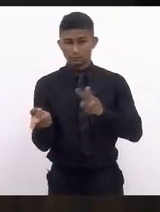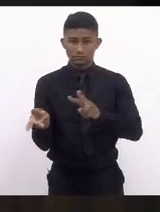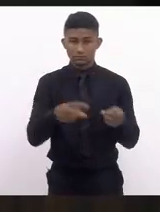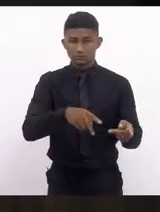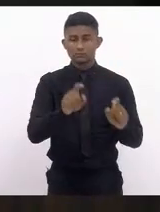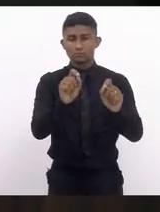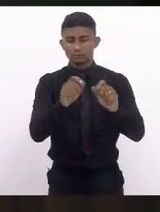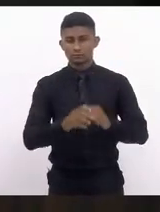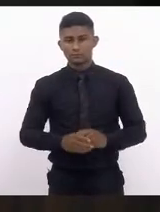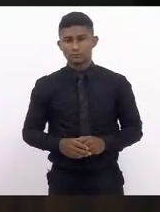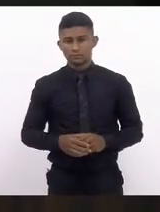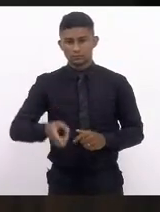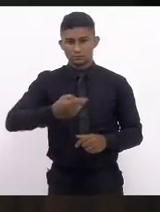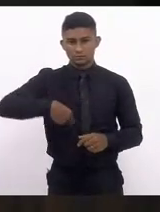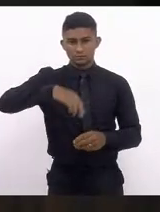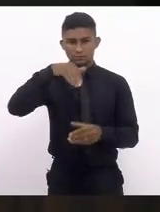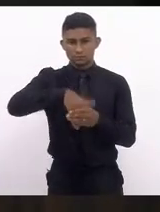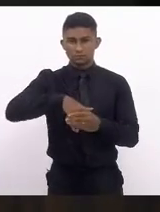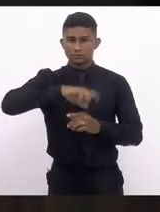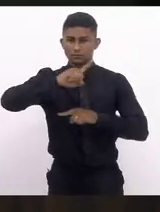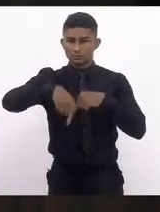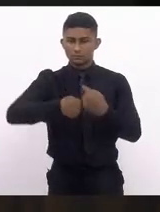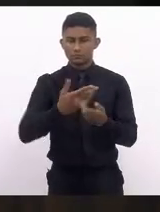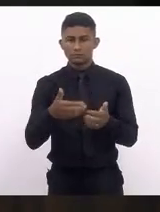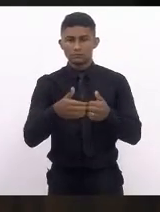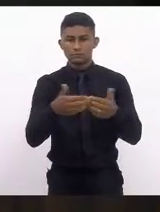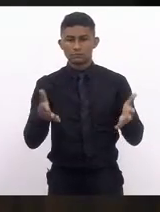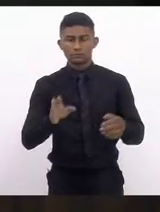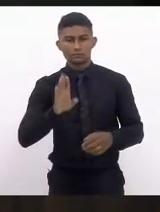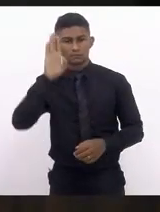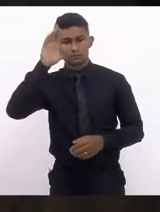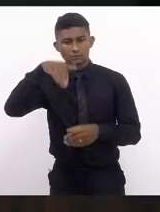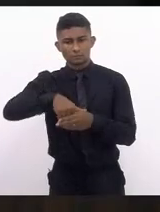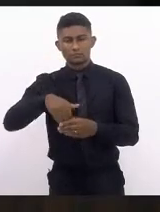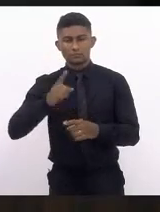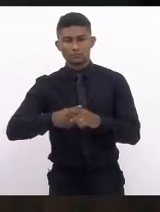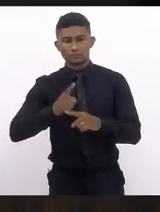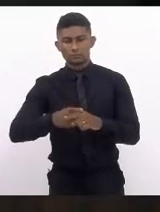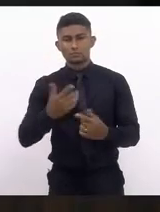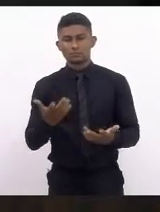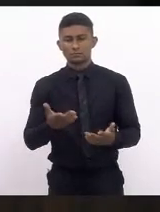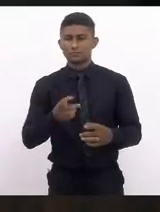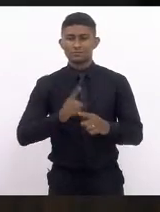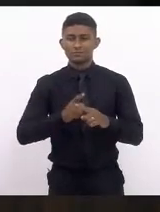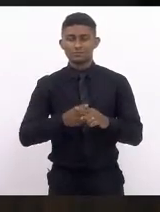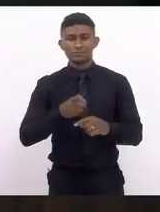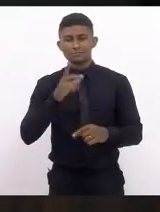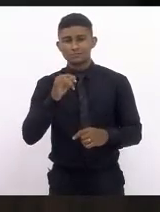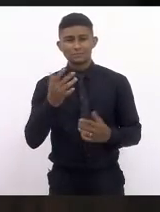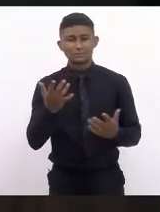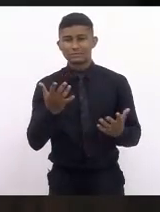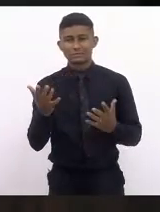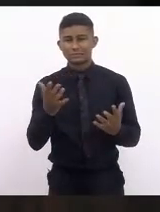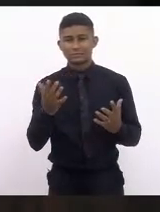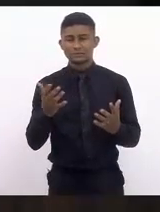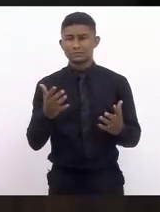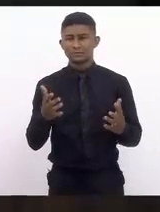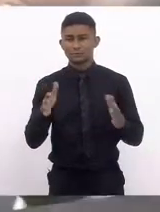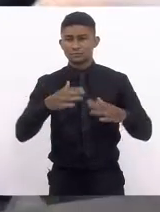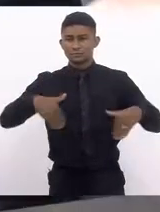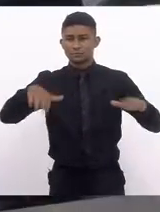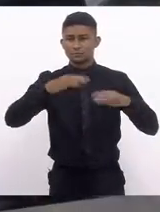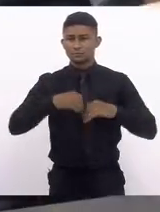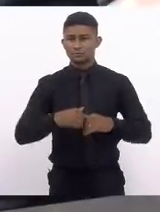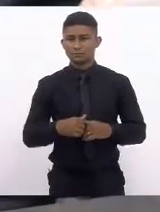questão que vai votar e vamos abrir para declaração de votos quem tá falando com você não todo todos vão querer vem é só